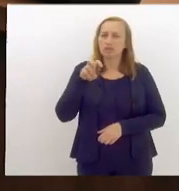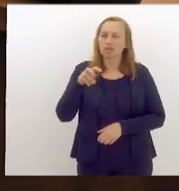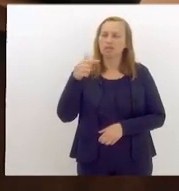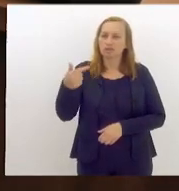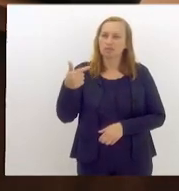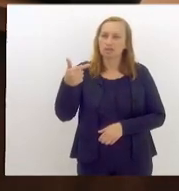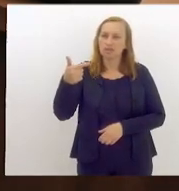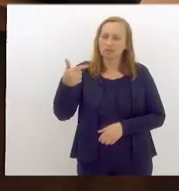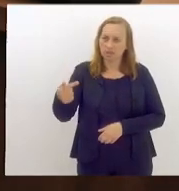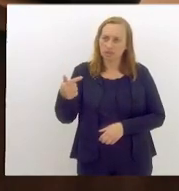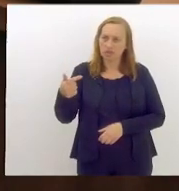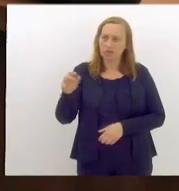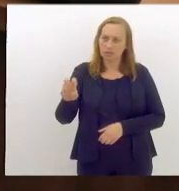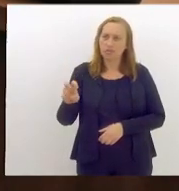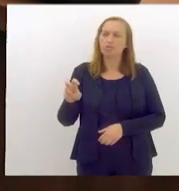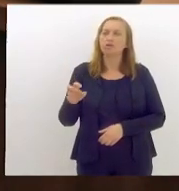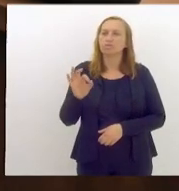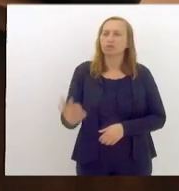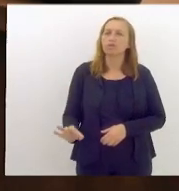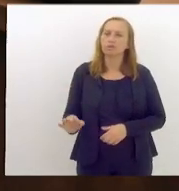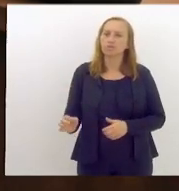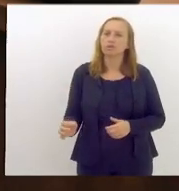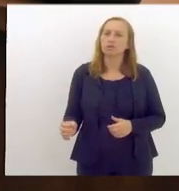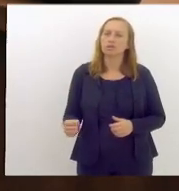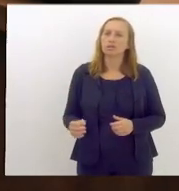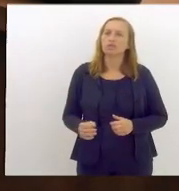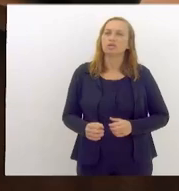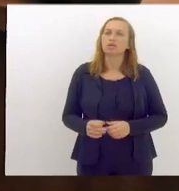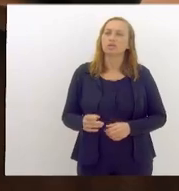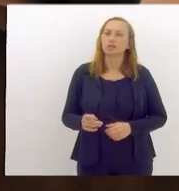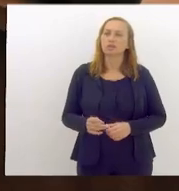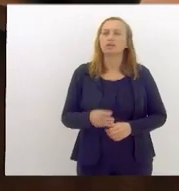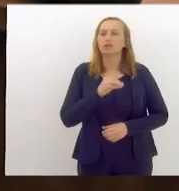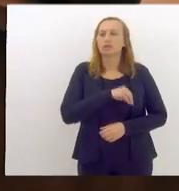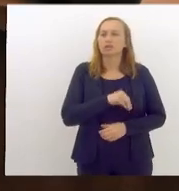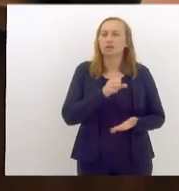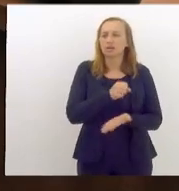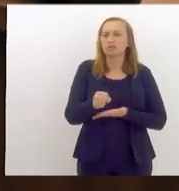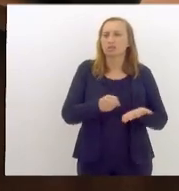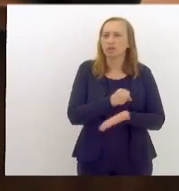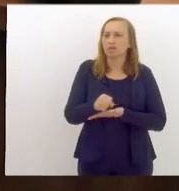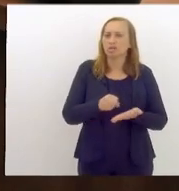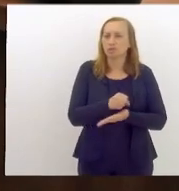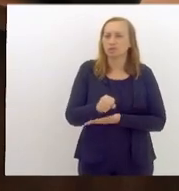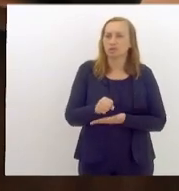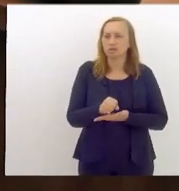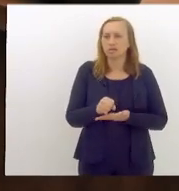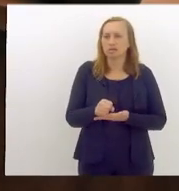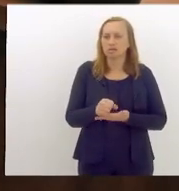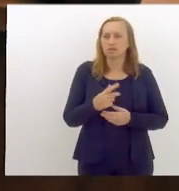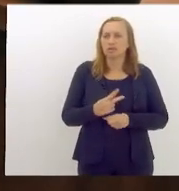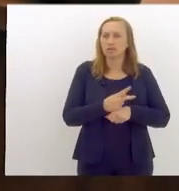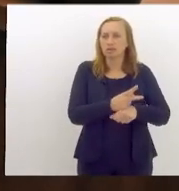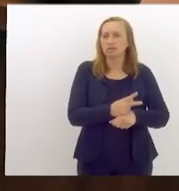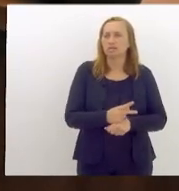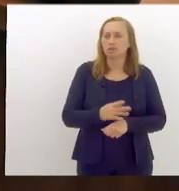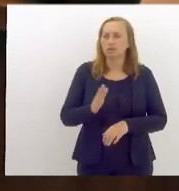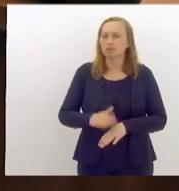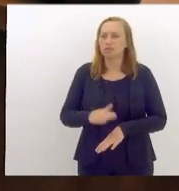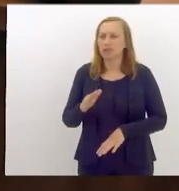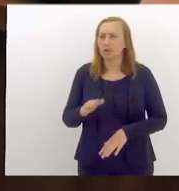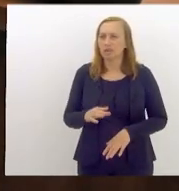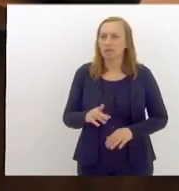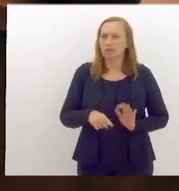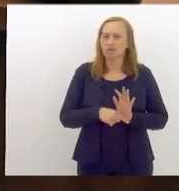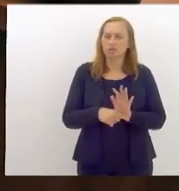6,525% sobre a remuneração assim Considerando o seu salário base as gratificações e demais benefícios